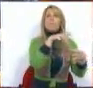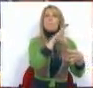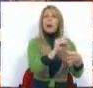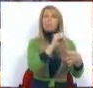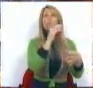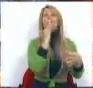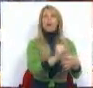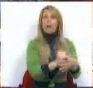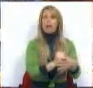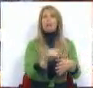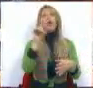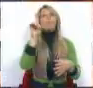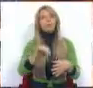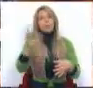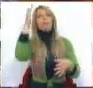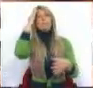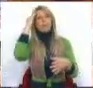prevemos,